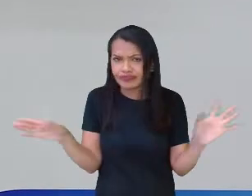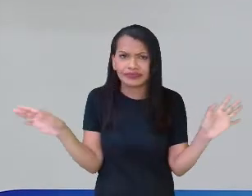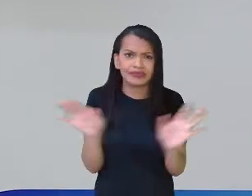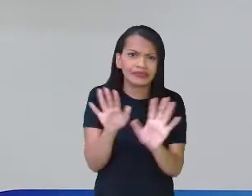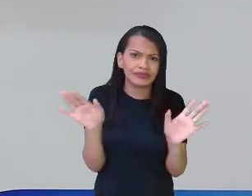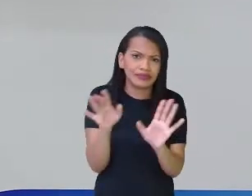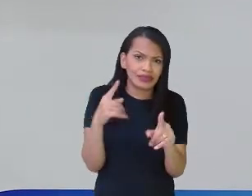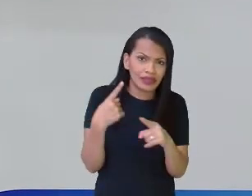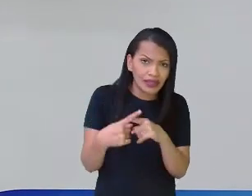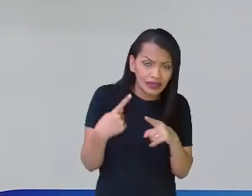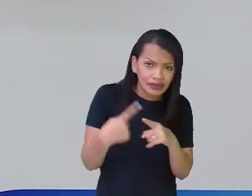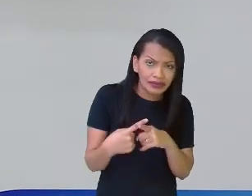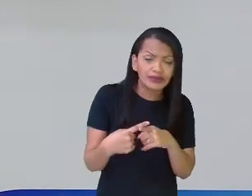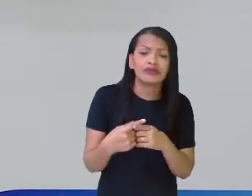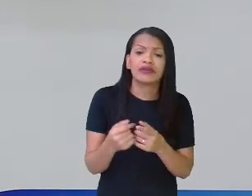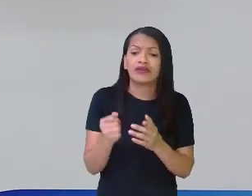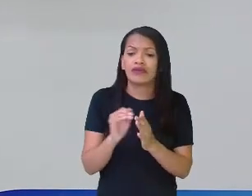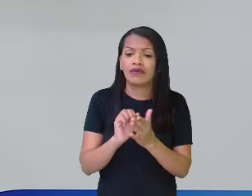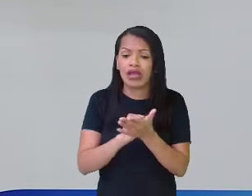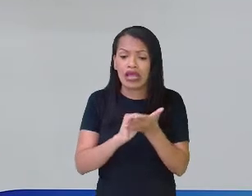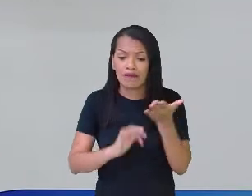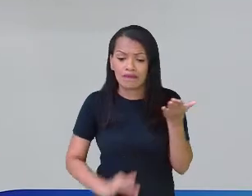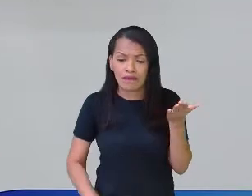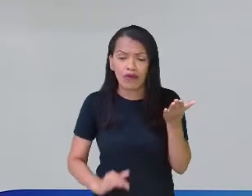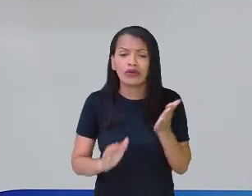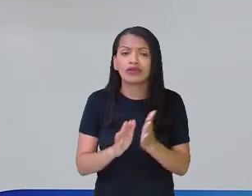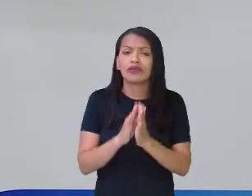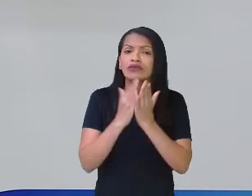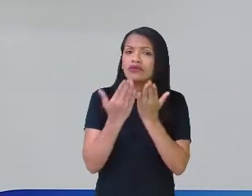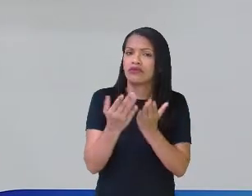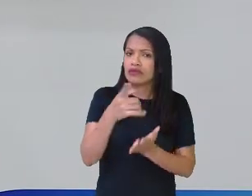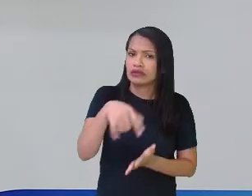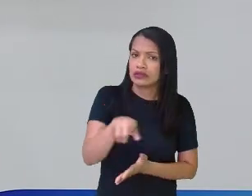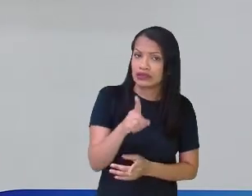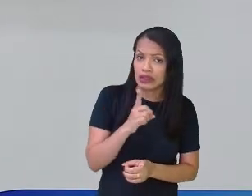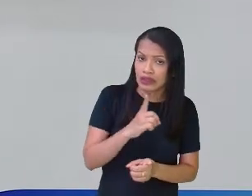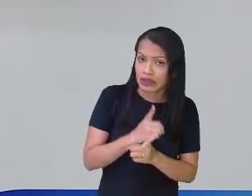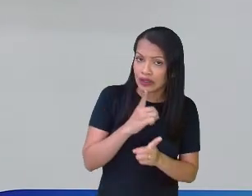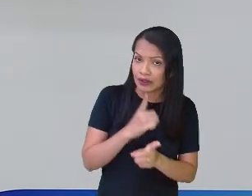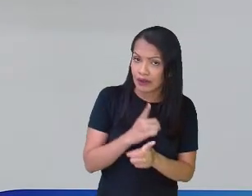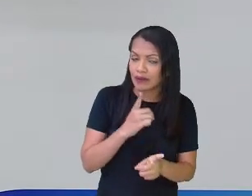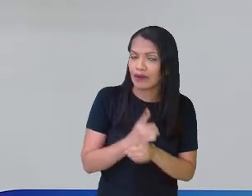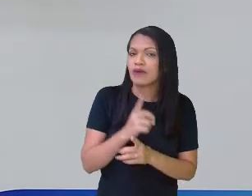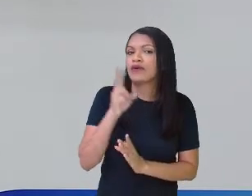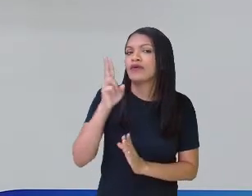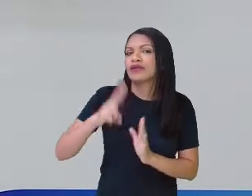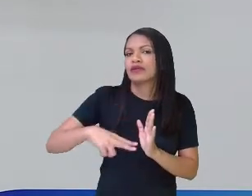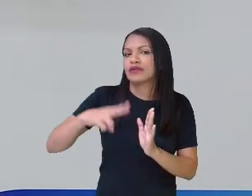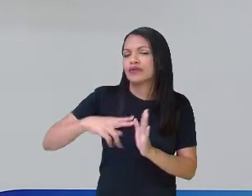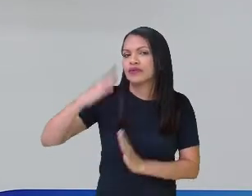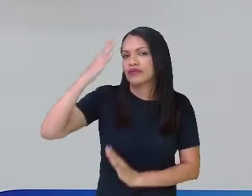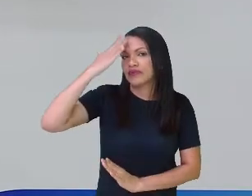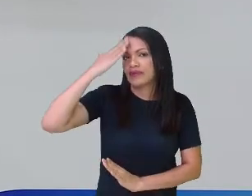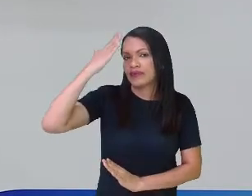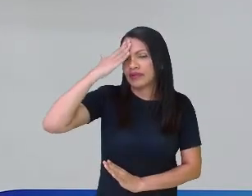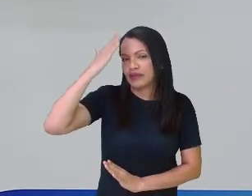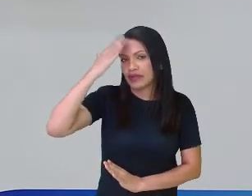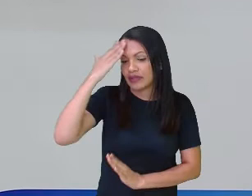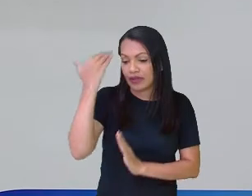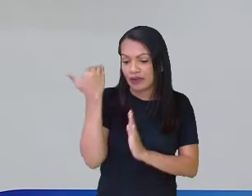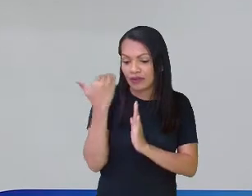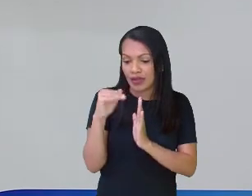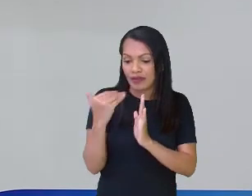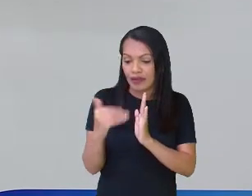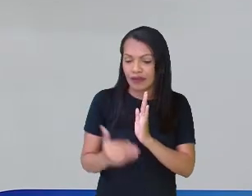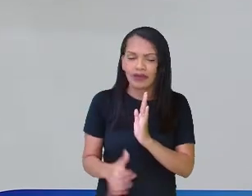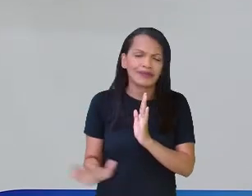questões, nas atividades do livro, vocês encontram muito leitura e interpretação de dados. Não se